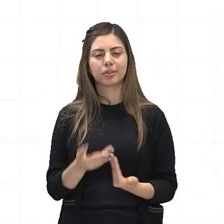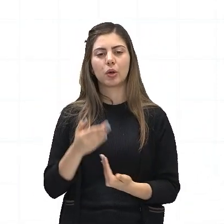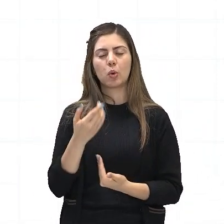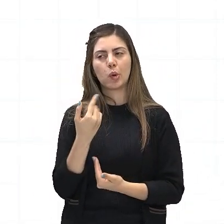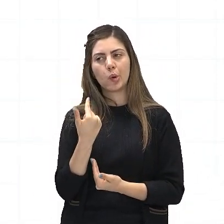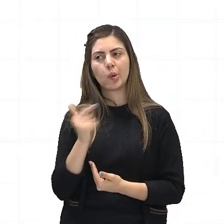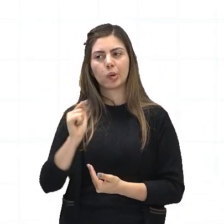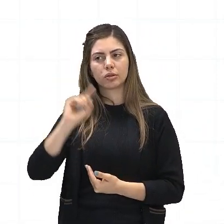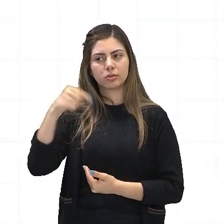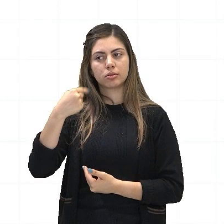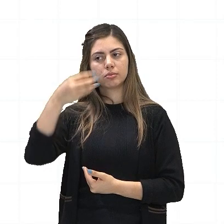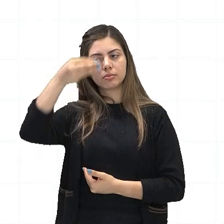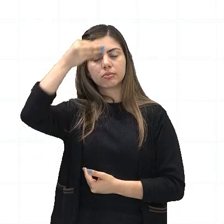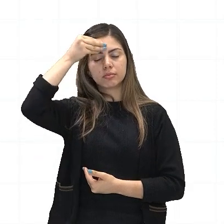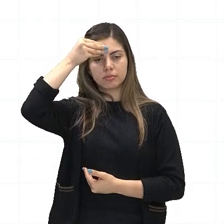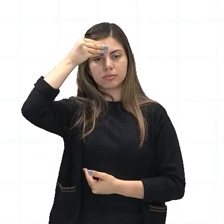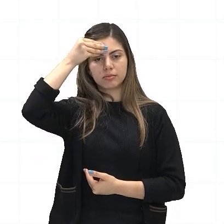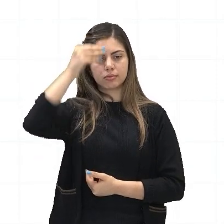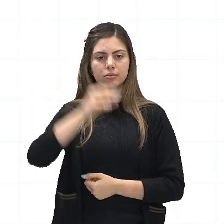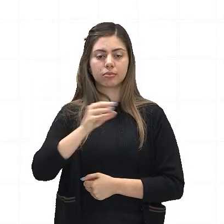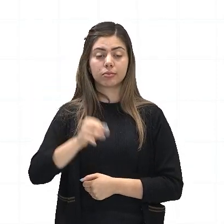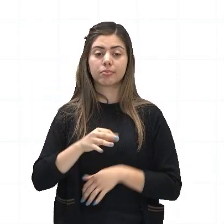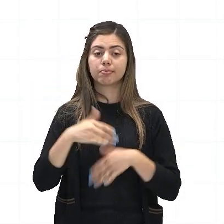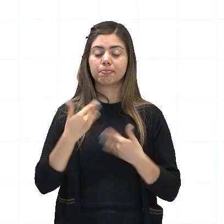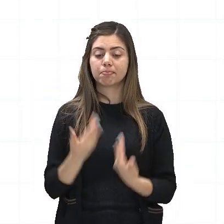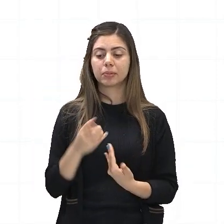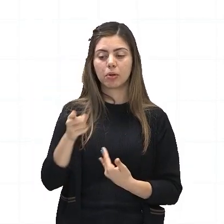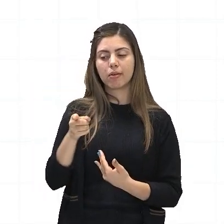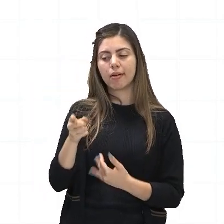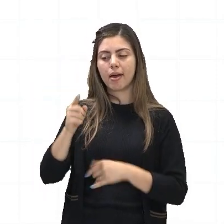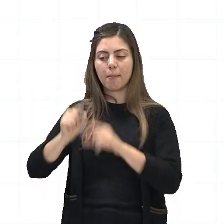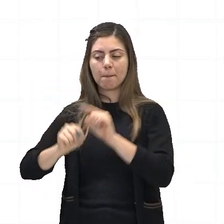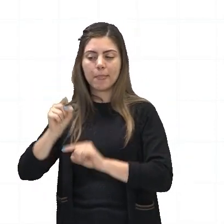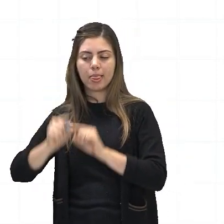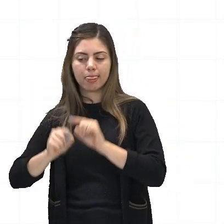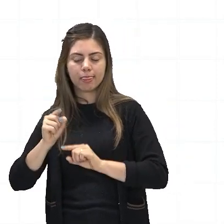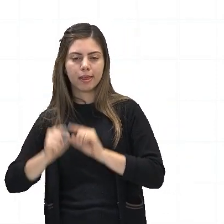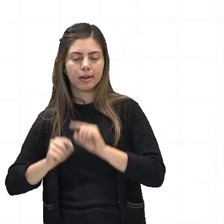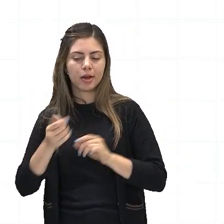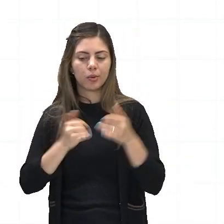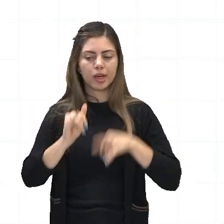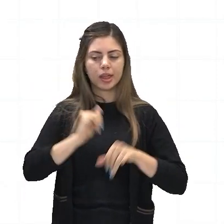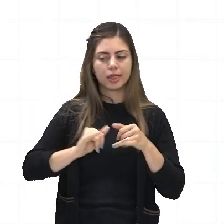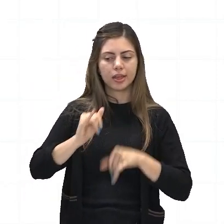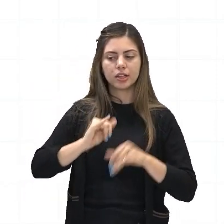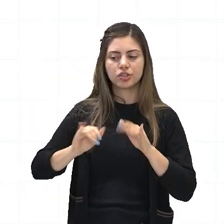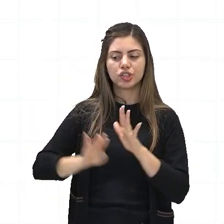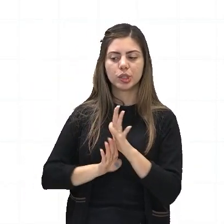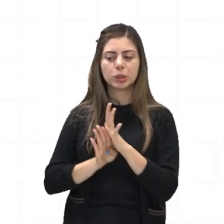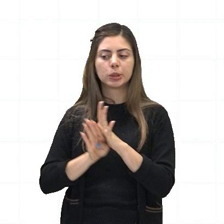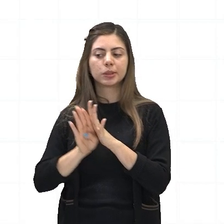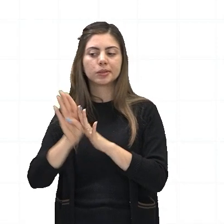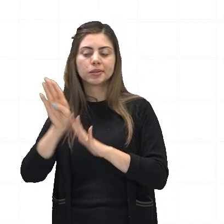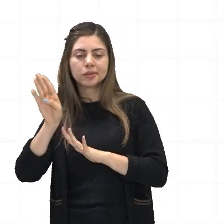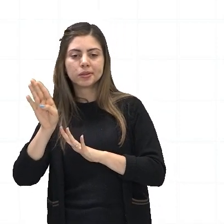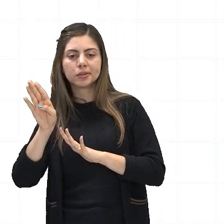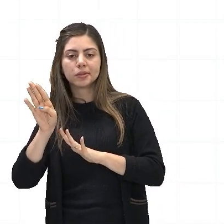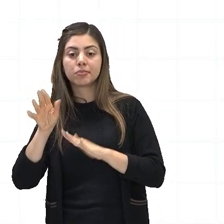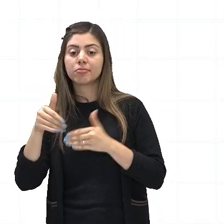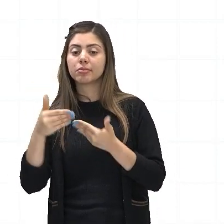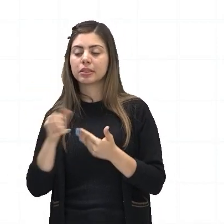precisa ficar atentos aí, é quanto à potência dos equipamentos, né? Quanto maior a potência, maior